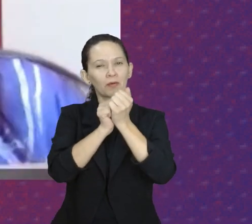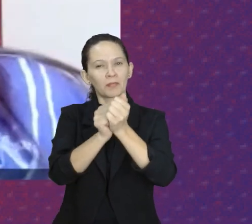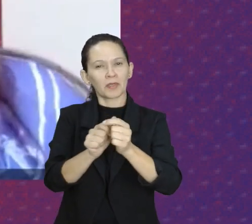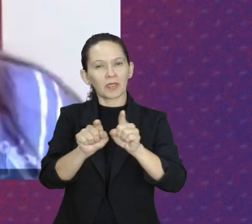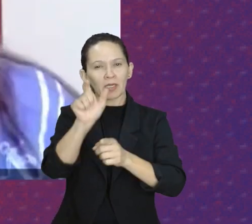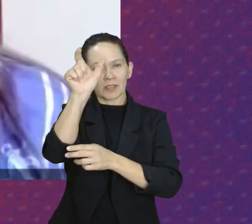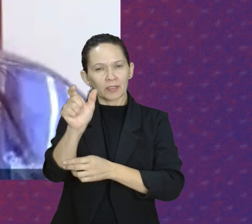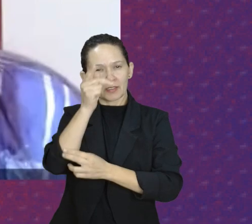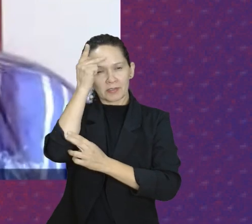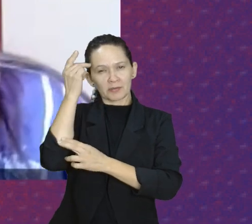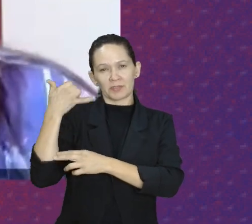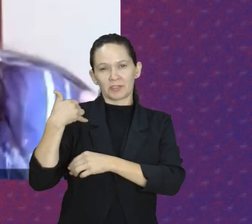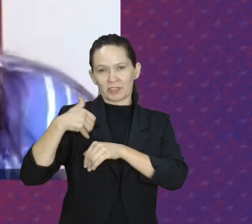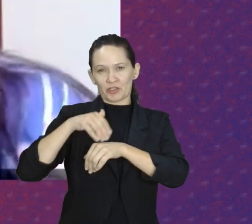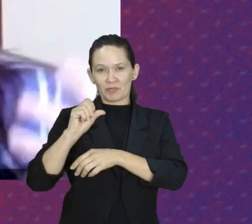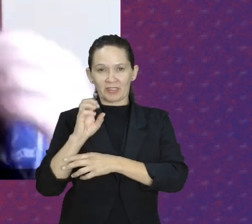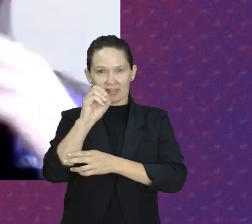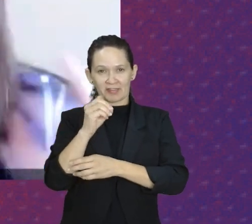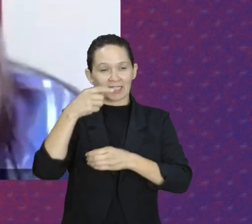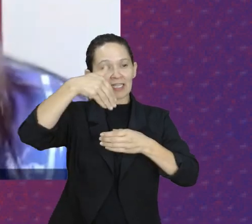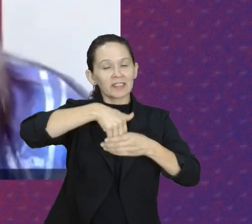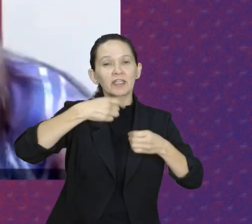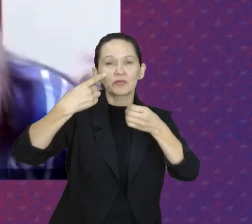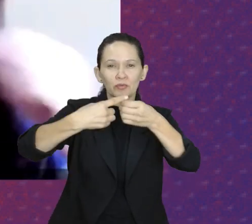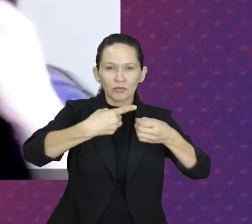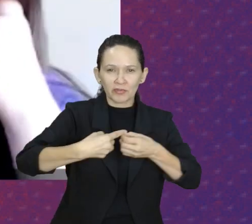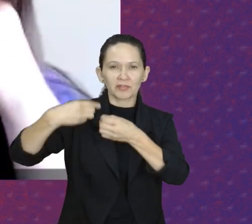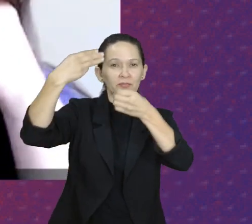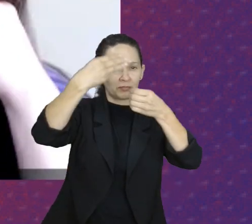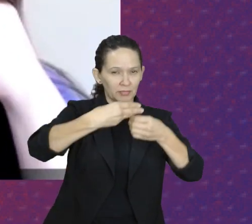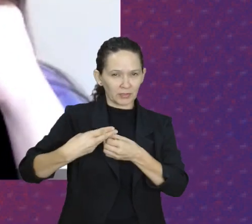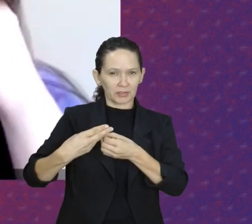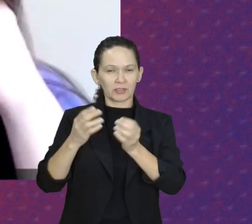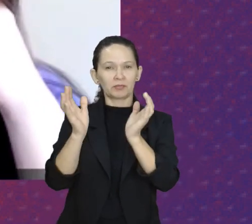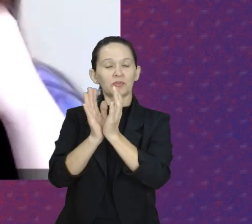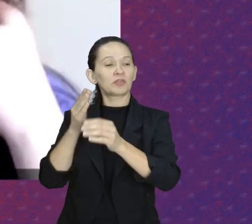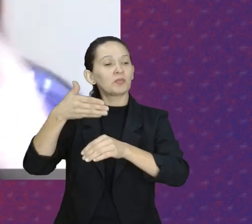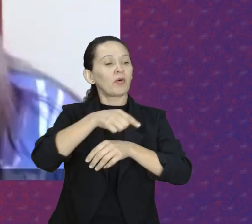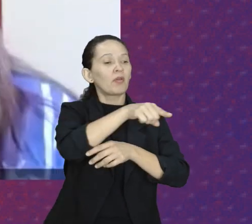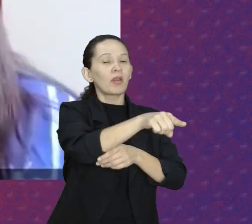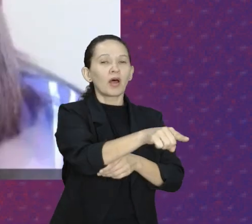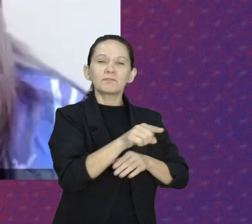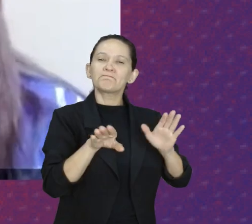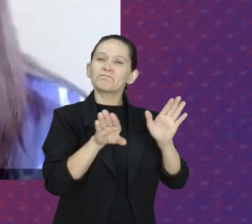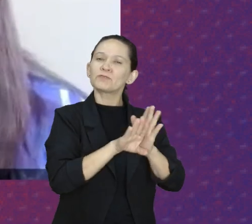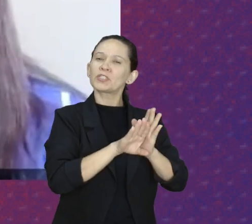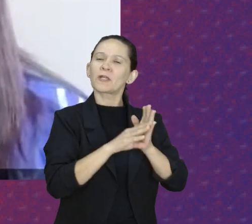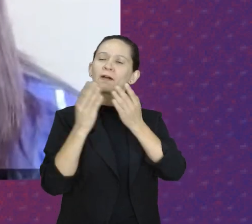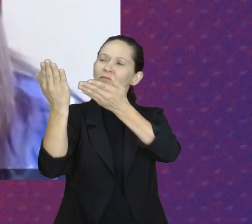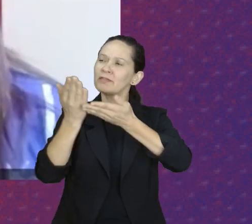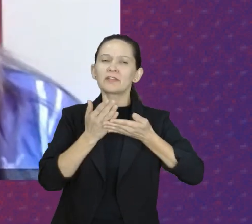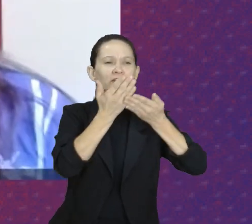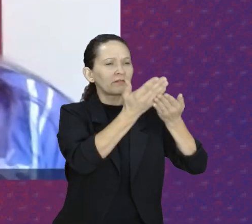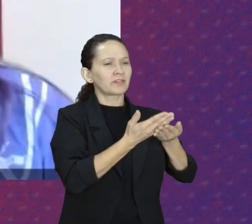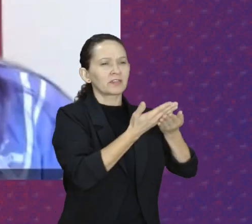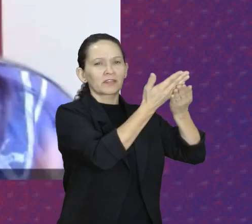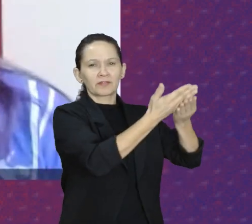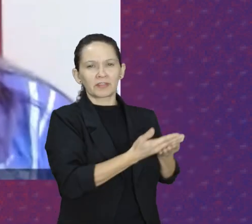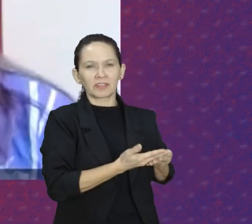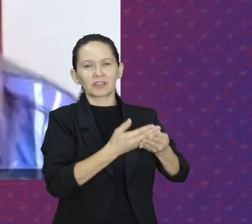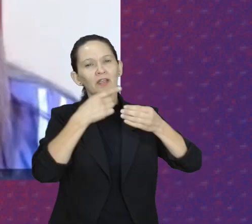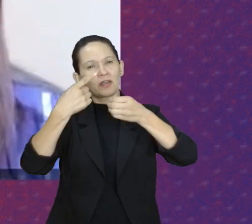pessoas idosas de um território, e aí as equipes vão visitando, né, as